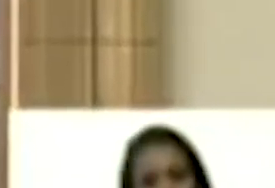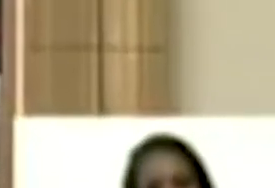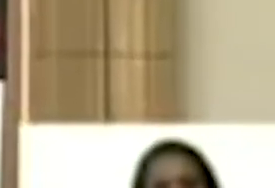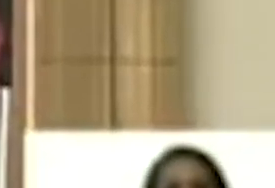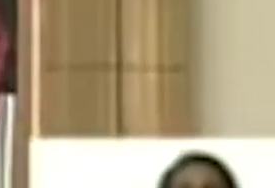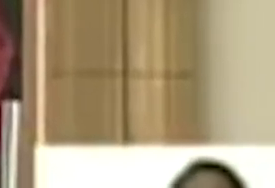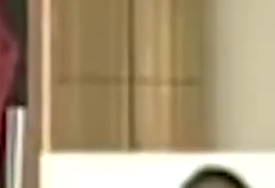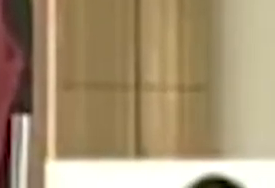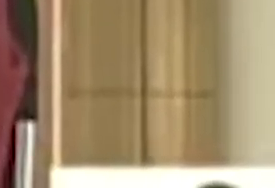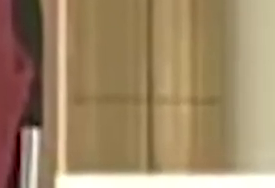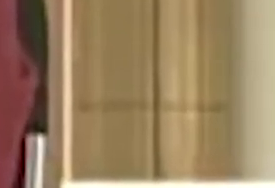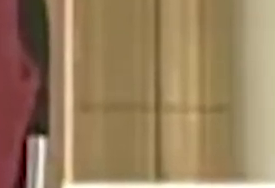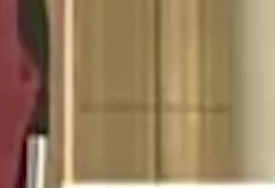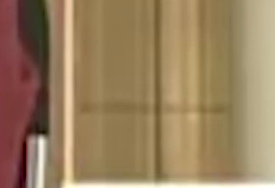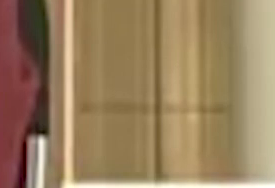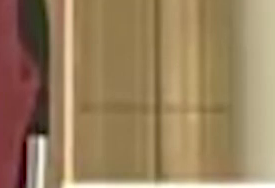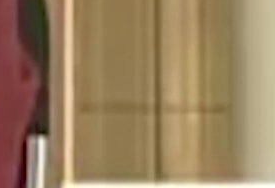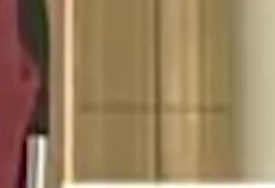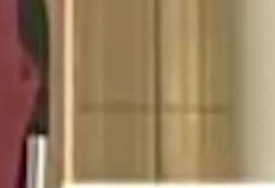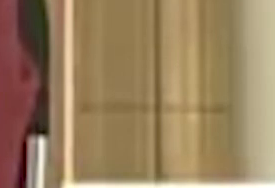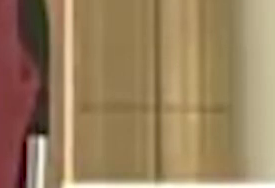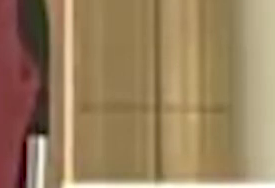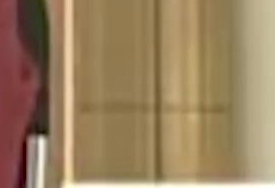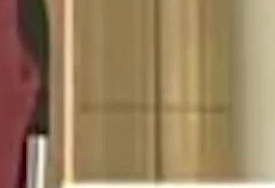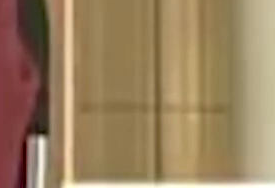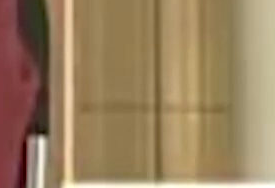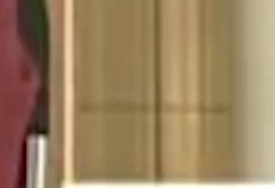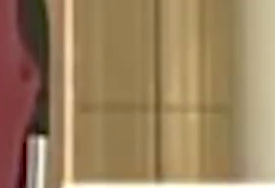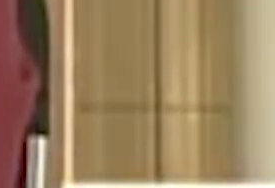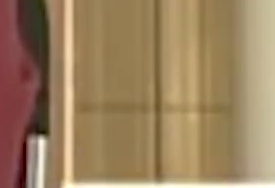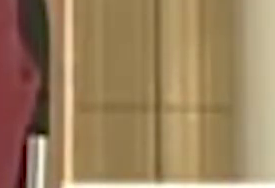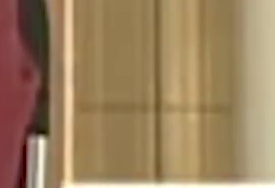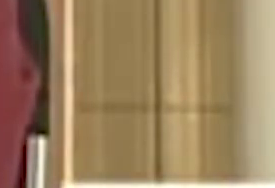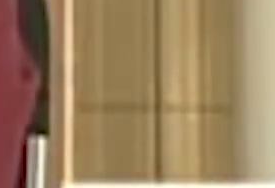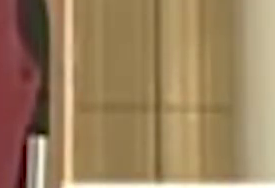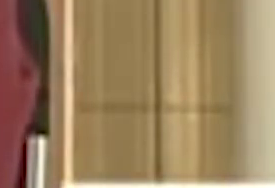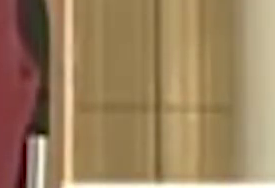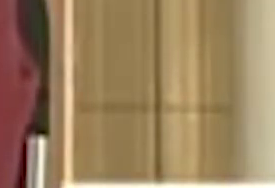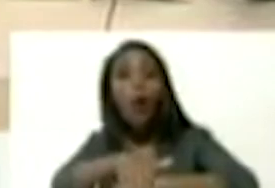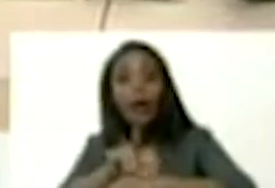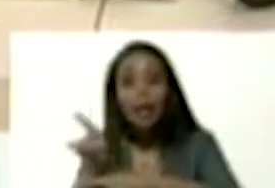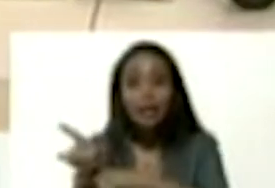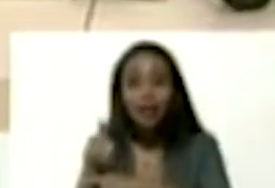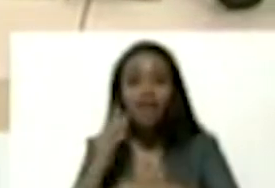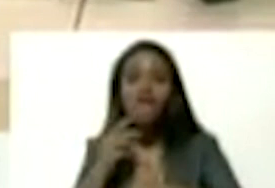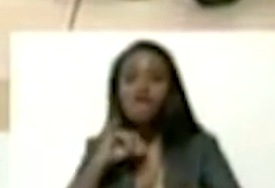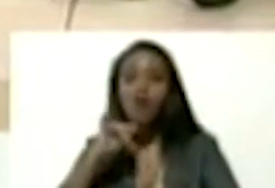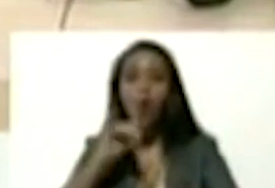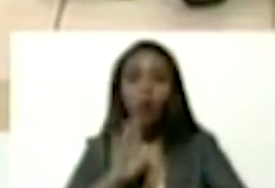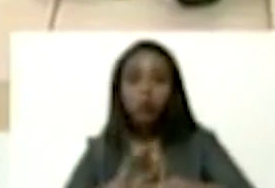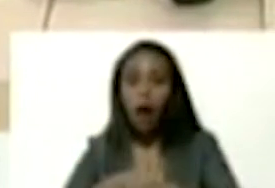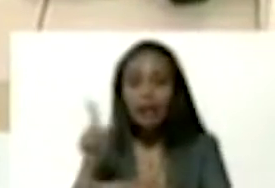venezuela nicolás maduro ele é acusado de ter participado de uma associação criminosa que envolve as forças armadas revolucionárias da colômbia